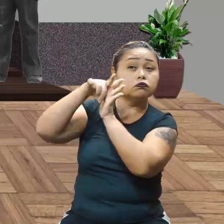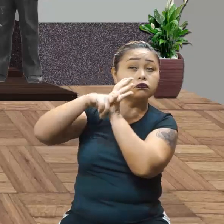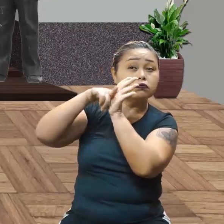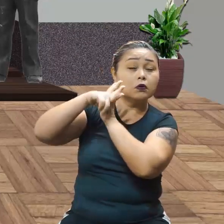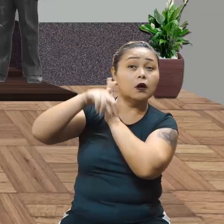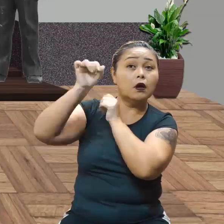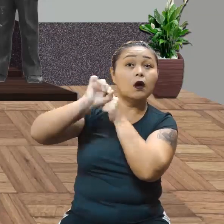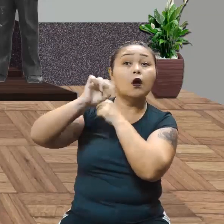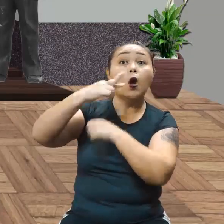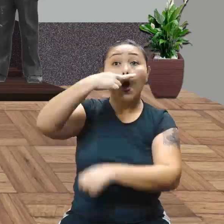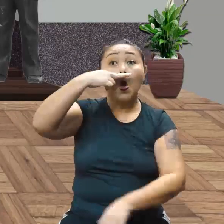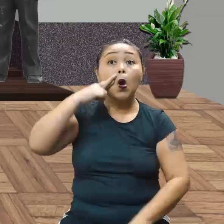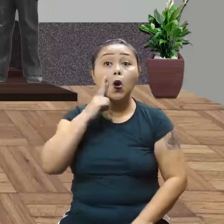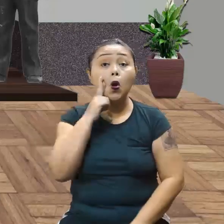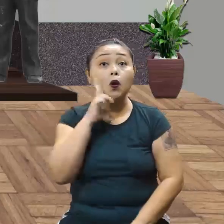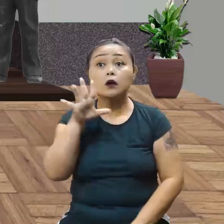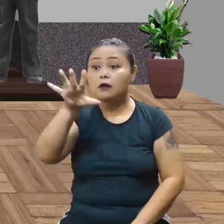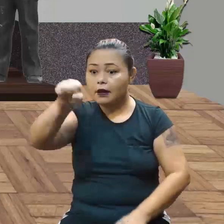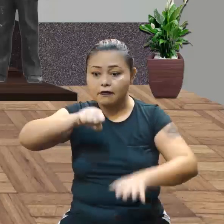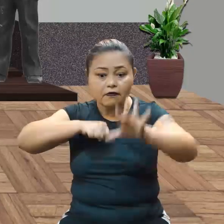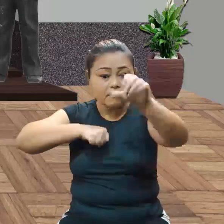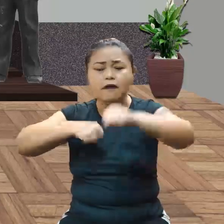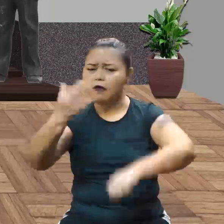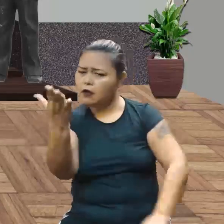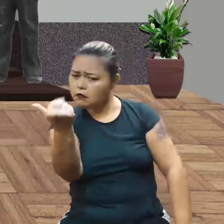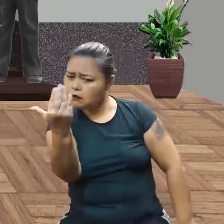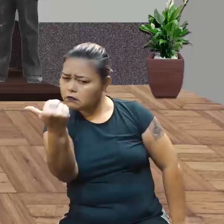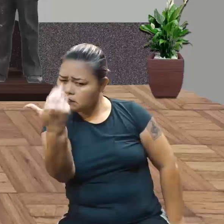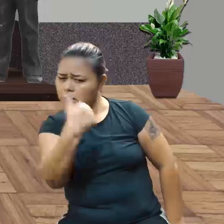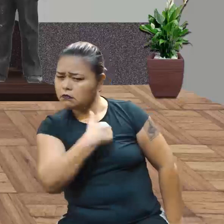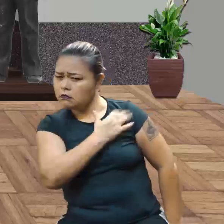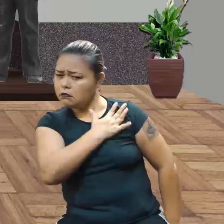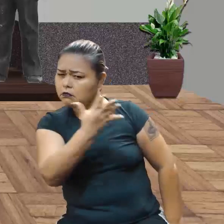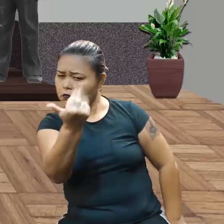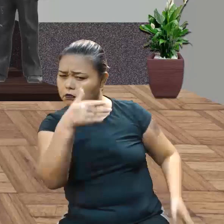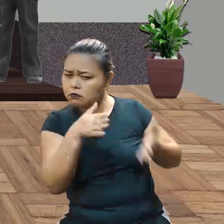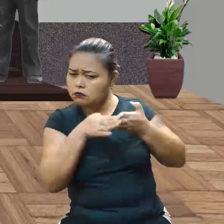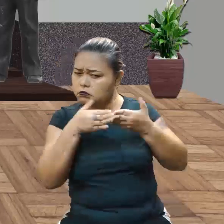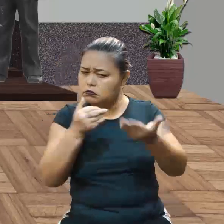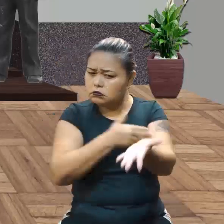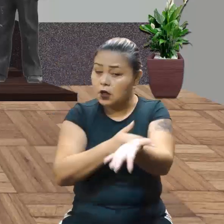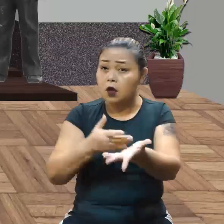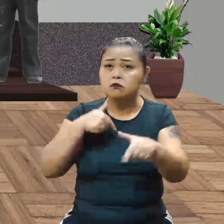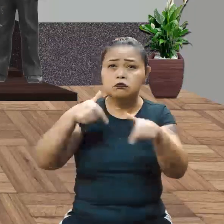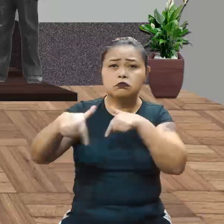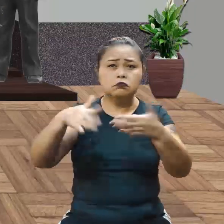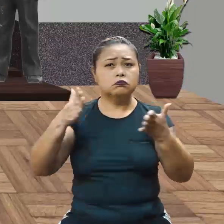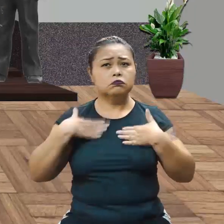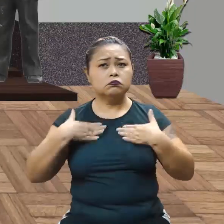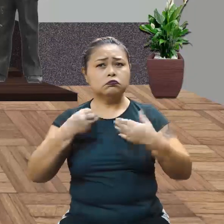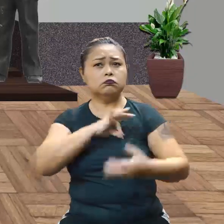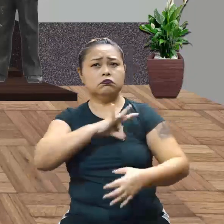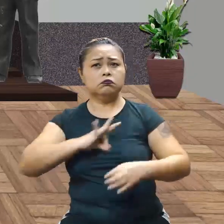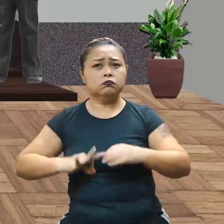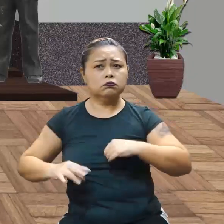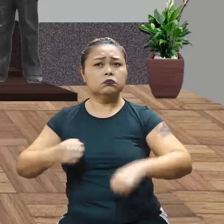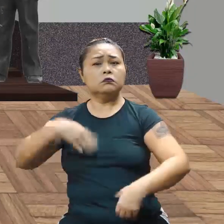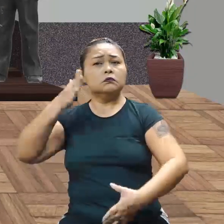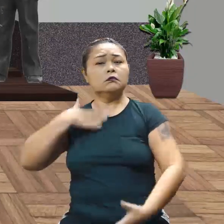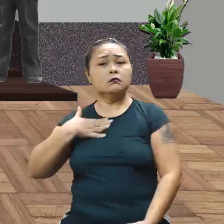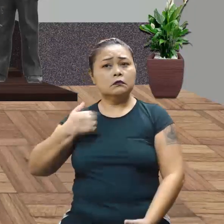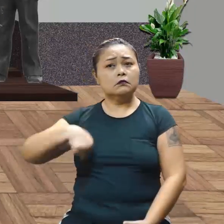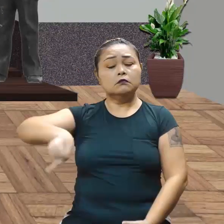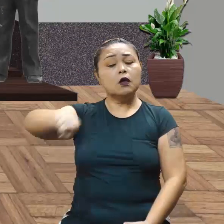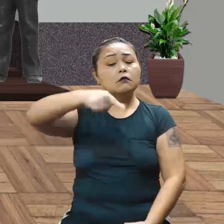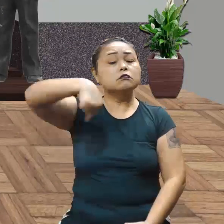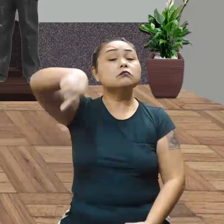Mamoré, e Rondon vão pegar muitos deles e vão dizer, ó, militares da Marinha, agora vocês vão trabalhar aqui comigo no Exército.